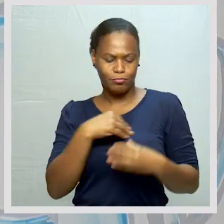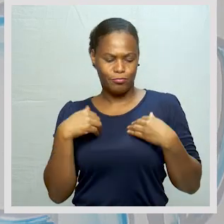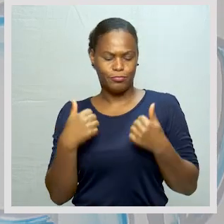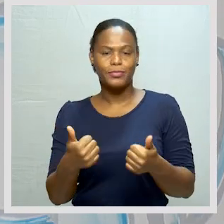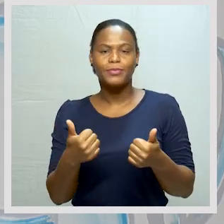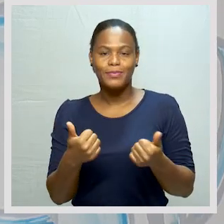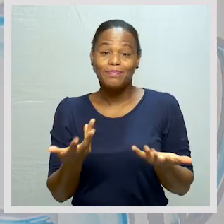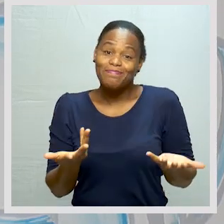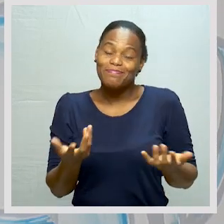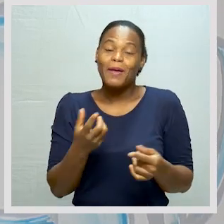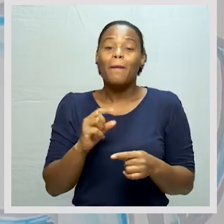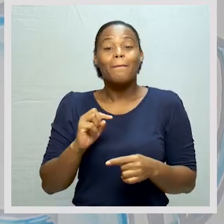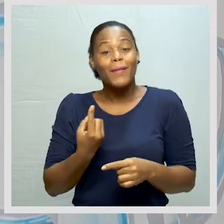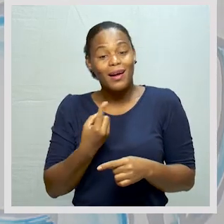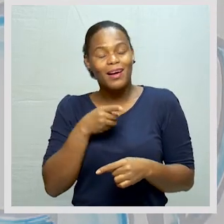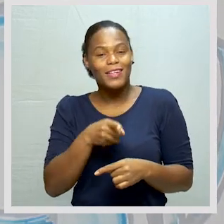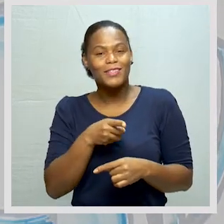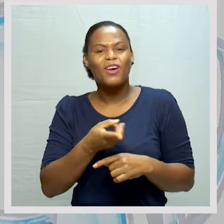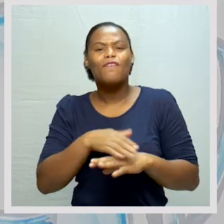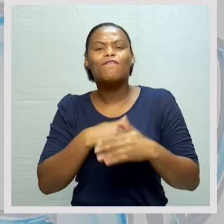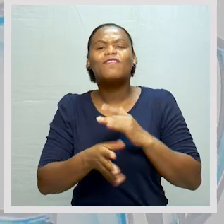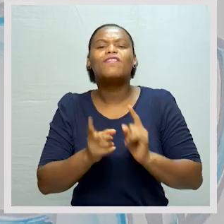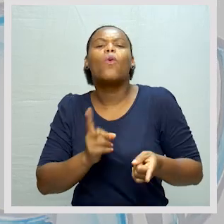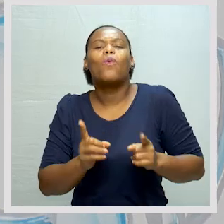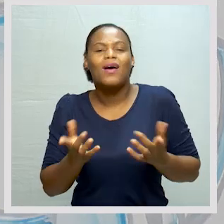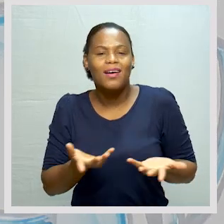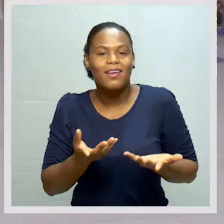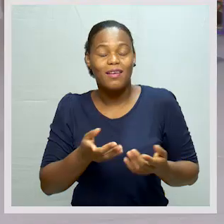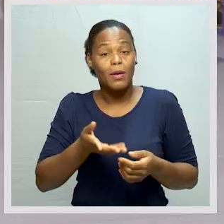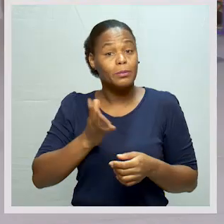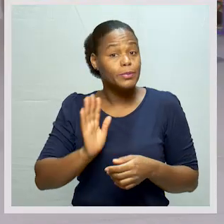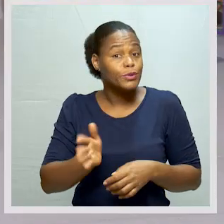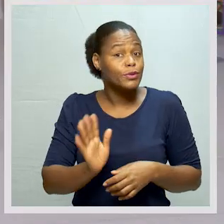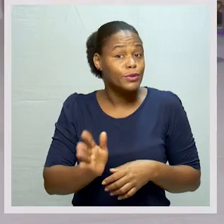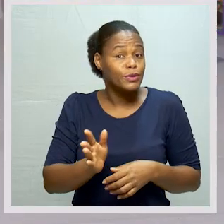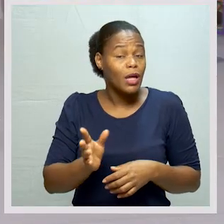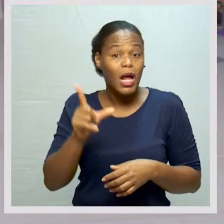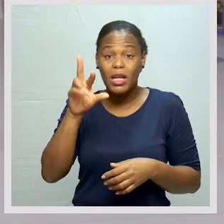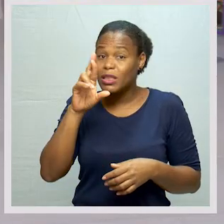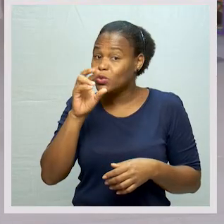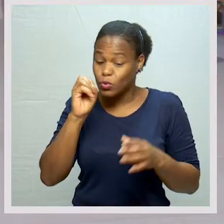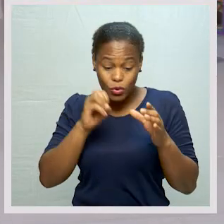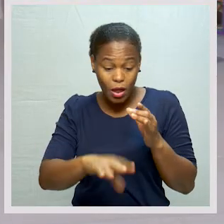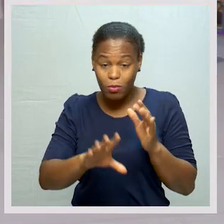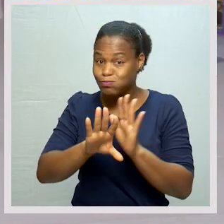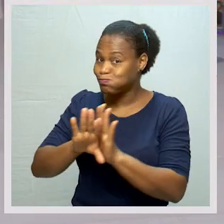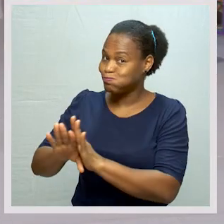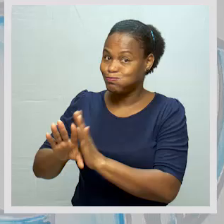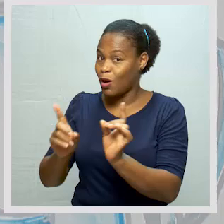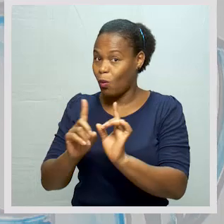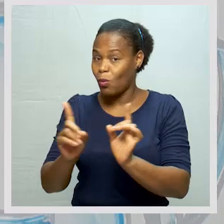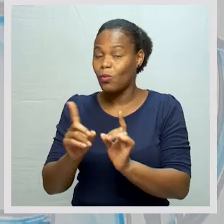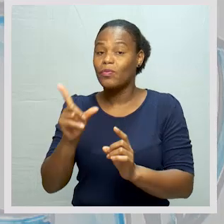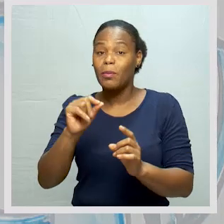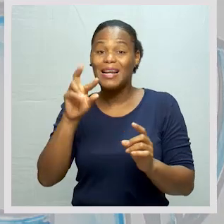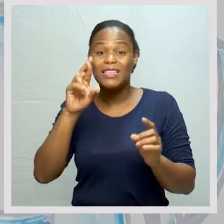natureza sã. Então, para isso, o que é que é preciso fazer? Temos que evitar deitar lixos para o chão,